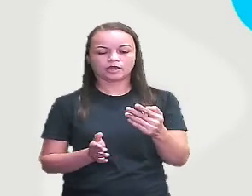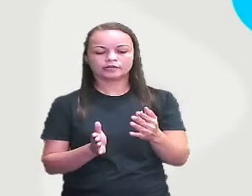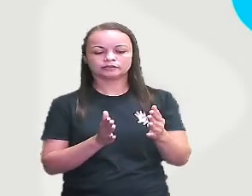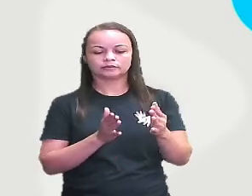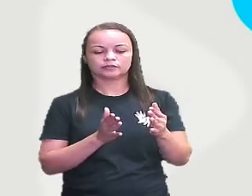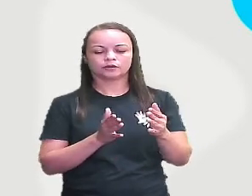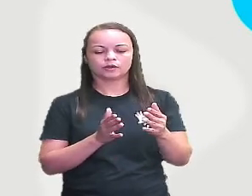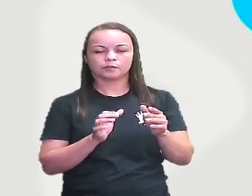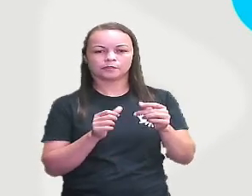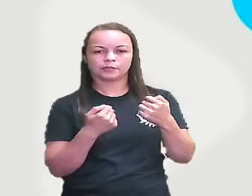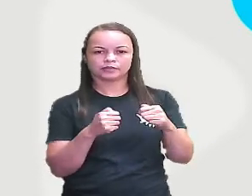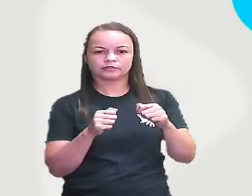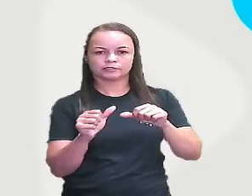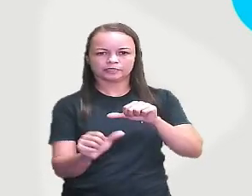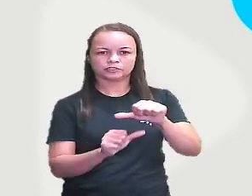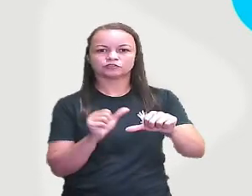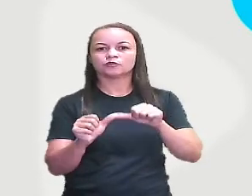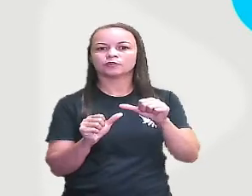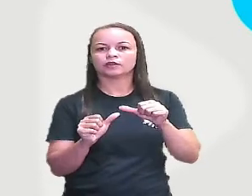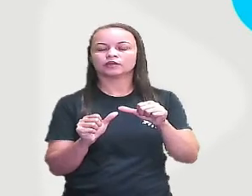preciso transformar em